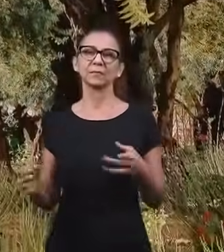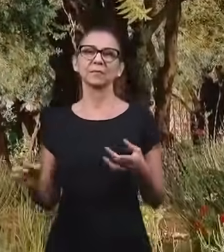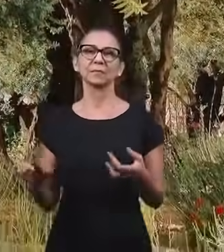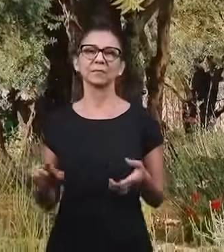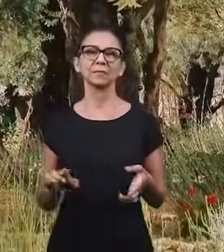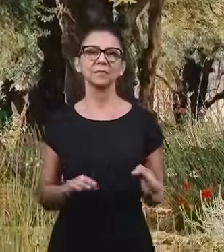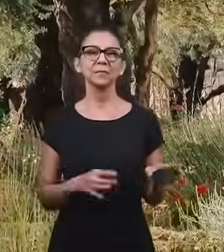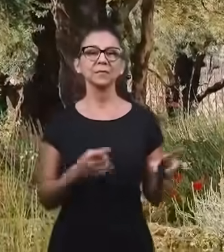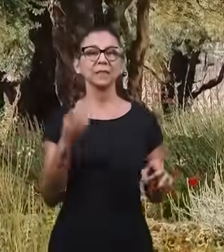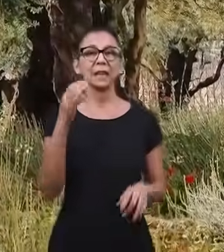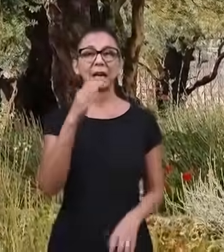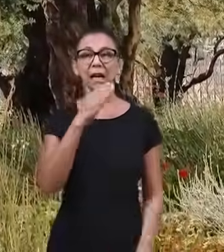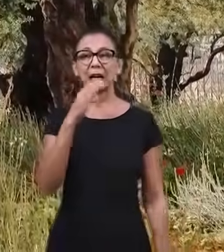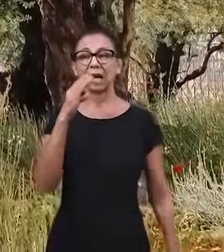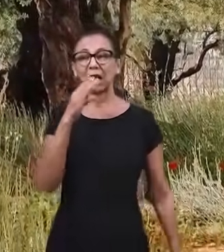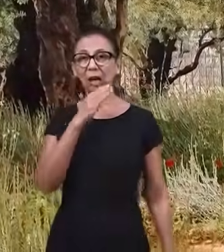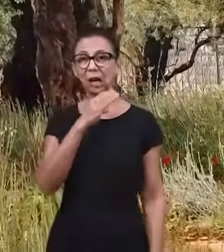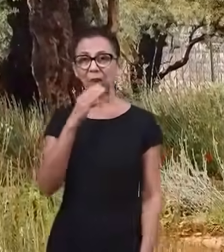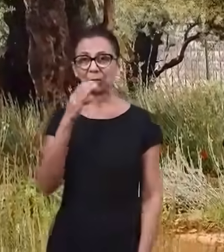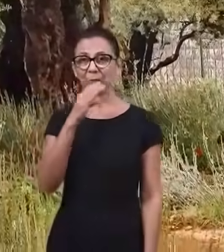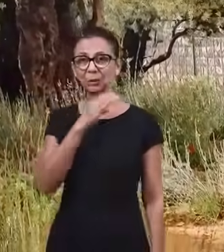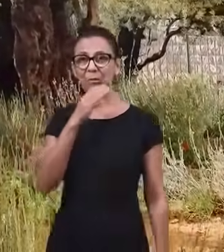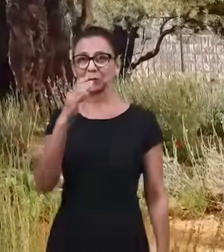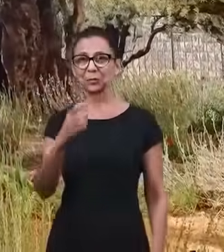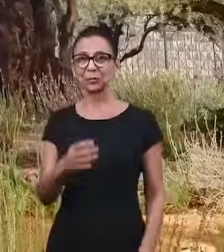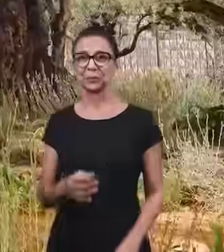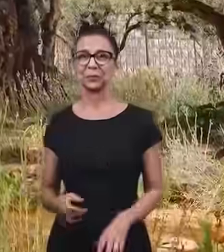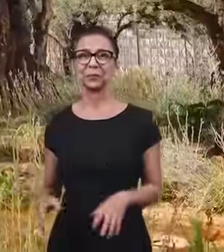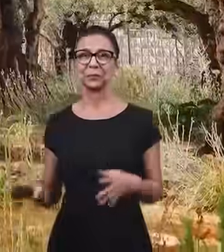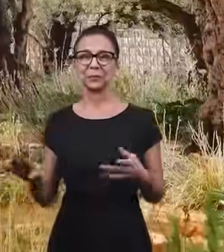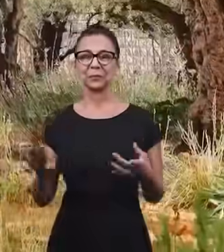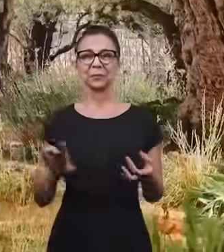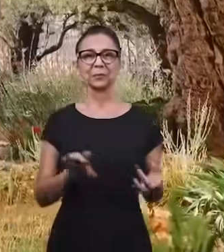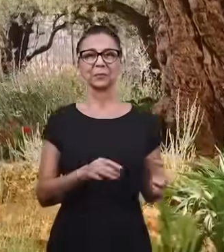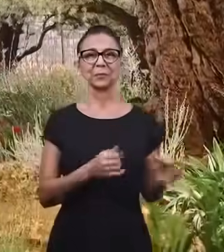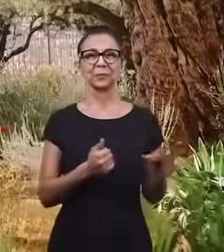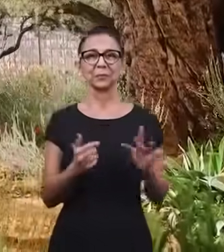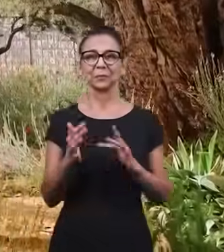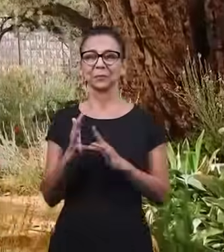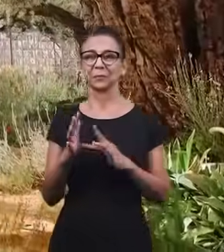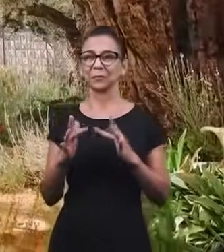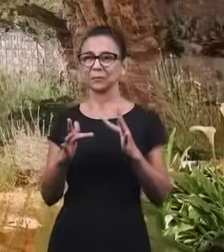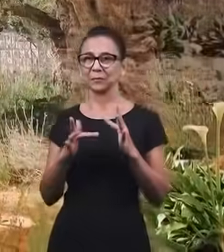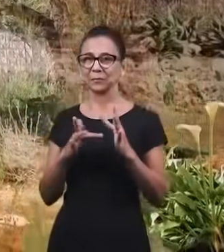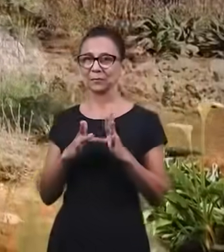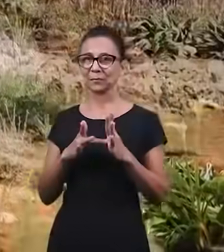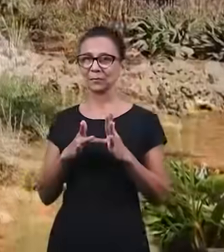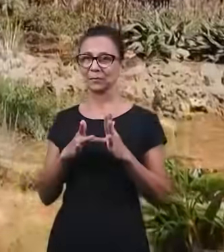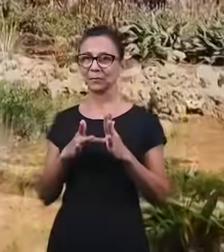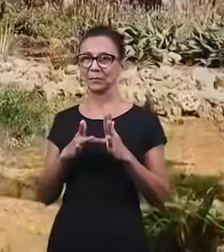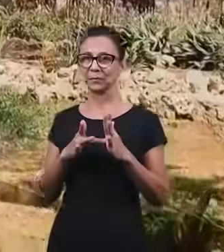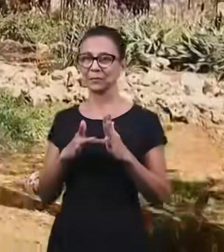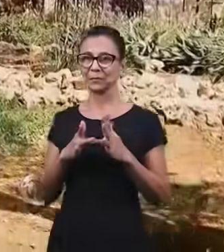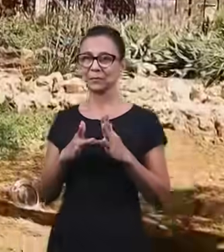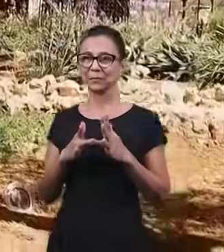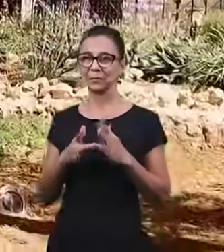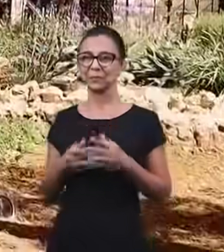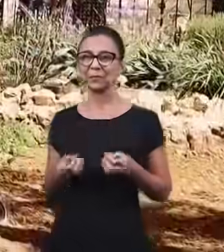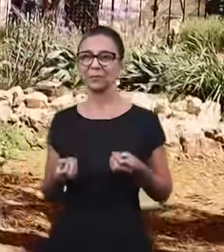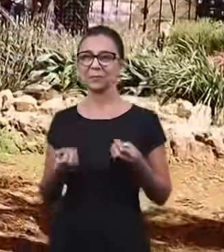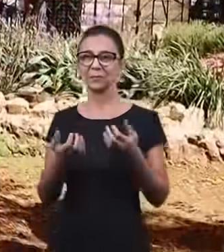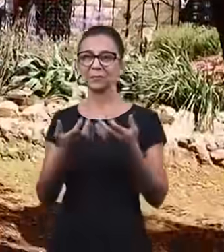porque desprezas mercê que está dando